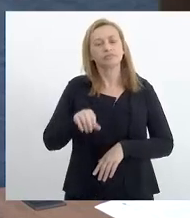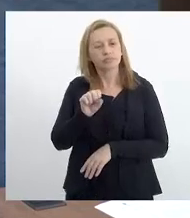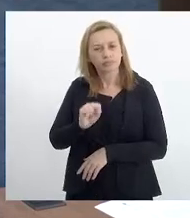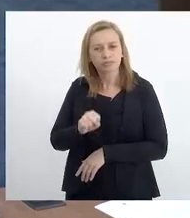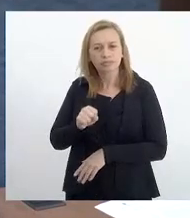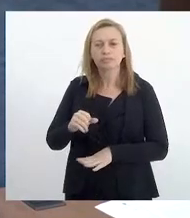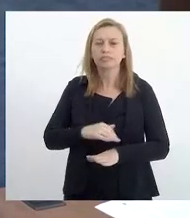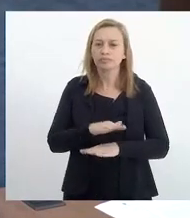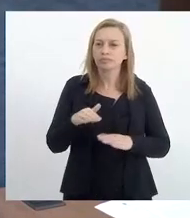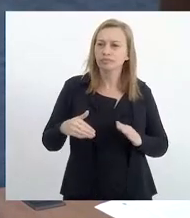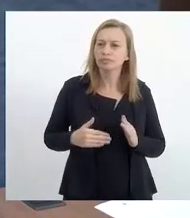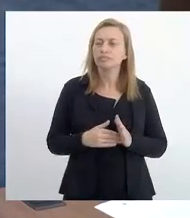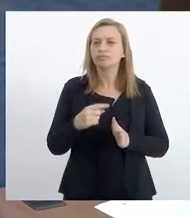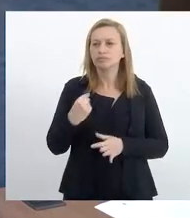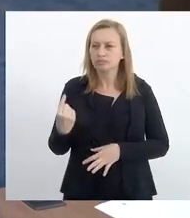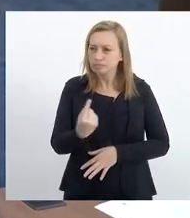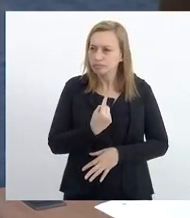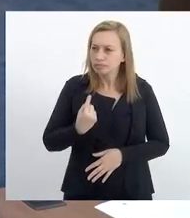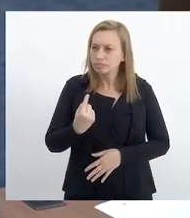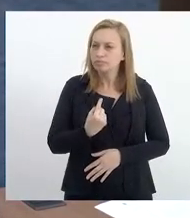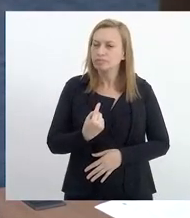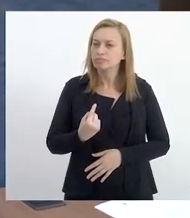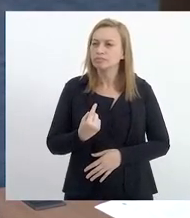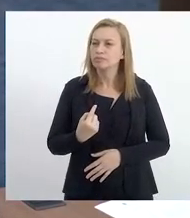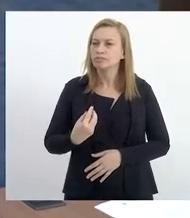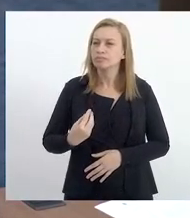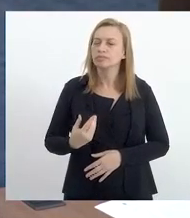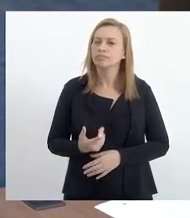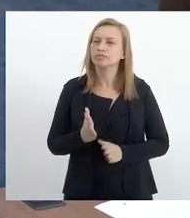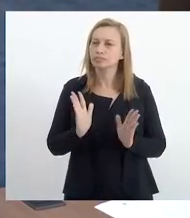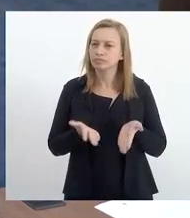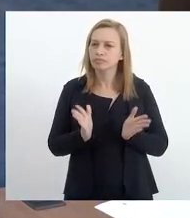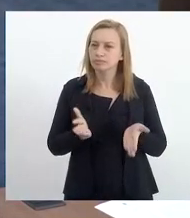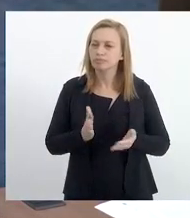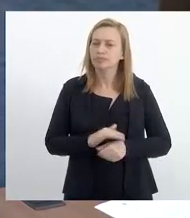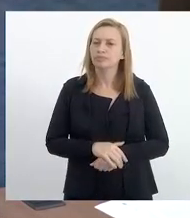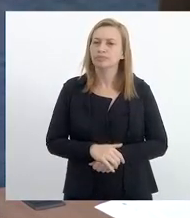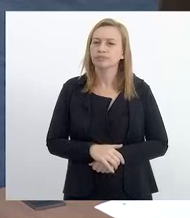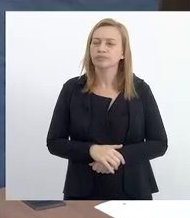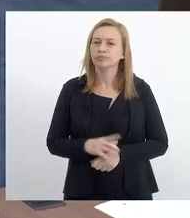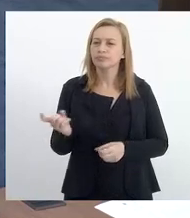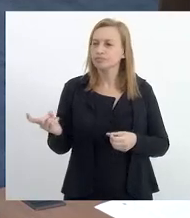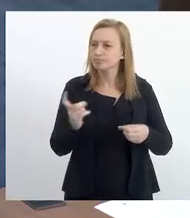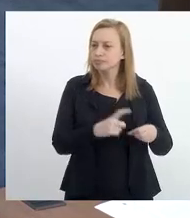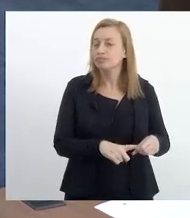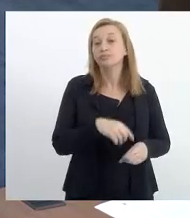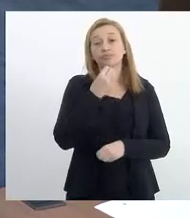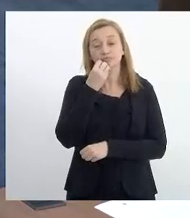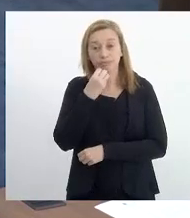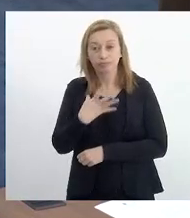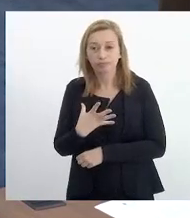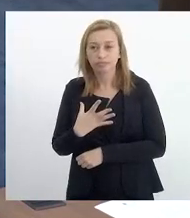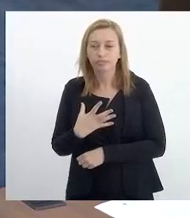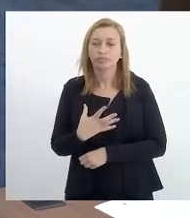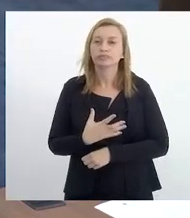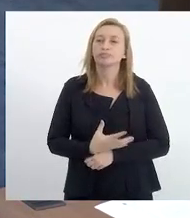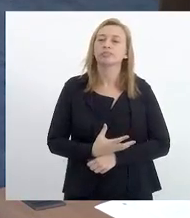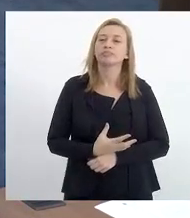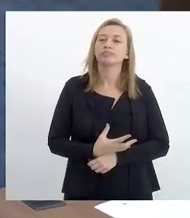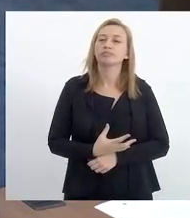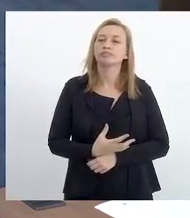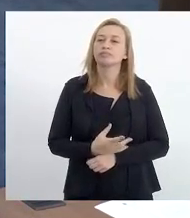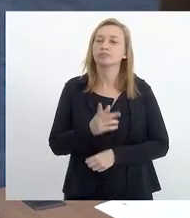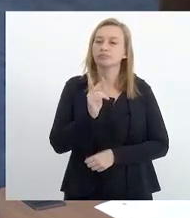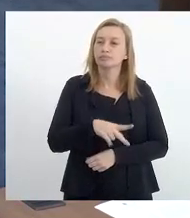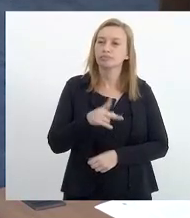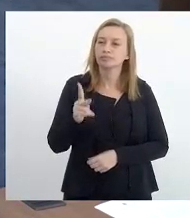que todos e todas nós tivemos agora o retorno, e que bom, felicitamos o retorno do